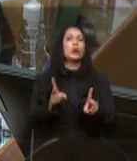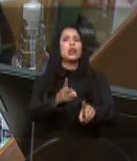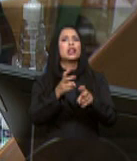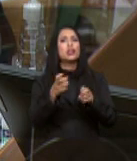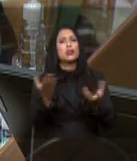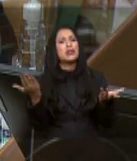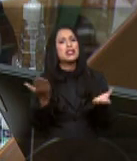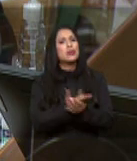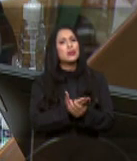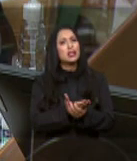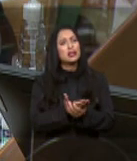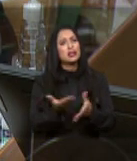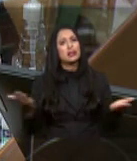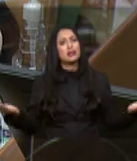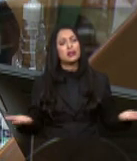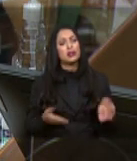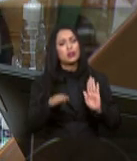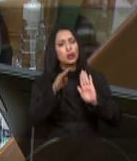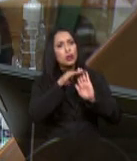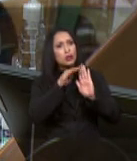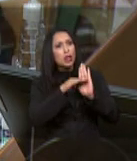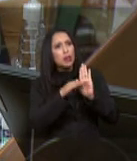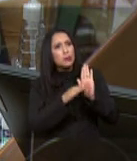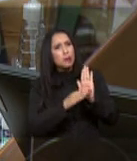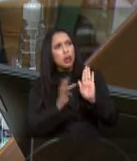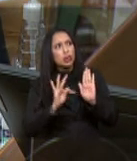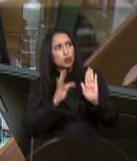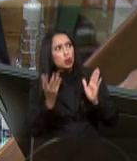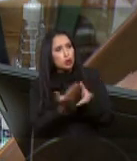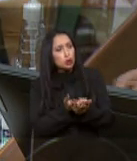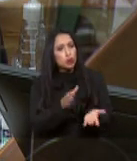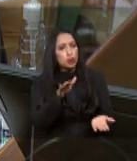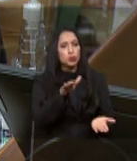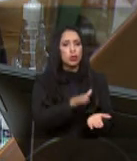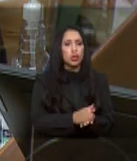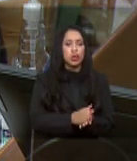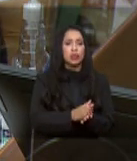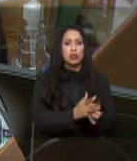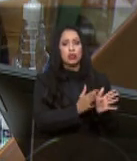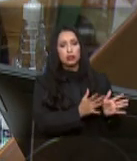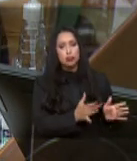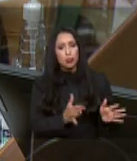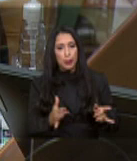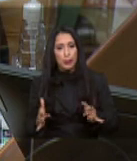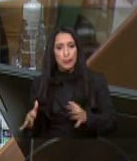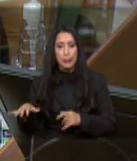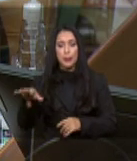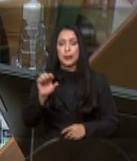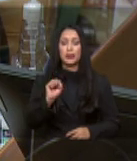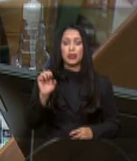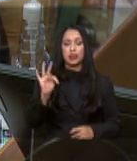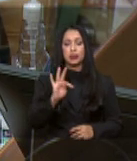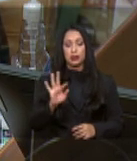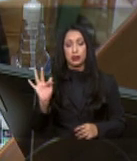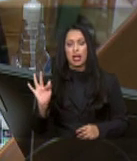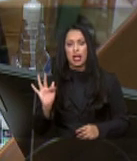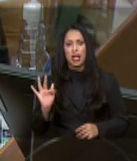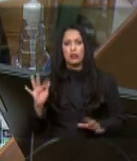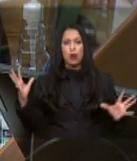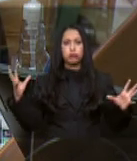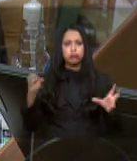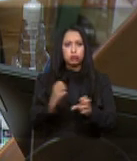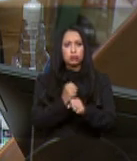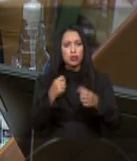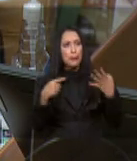nestas ações hoje, em pauta e em todos os processos em curso neste Supremo, é um conjunto de questões